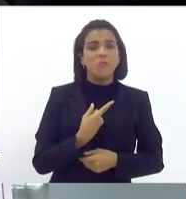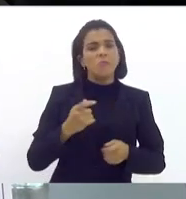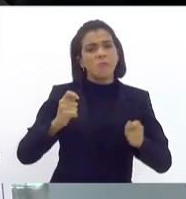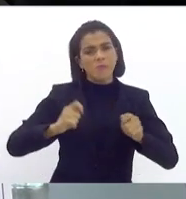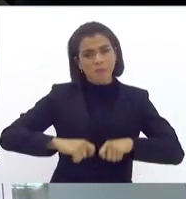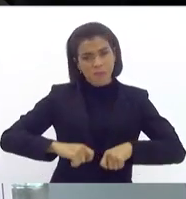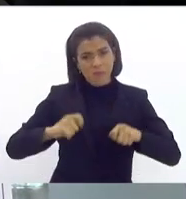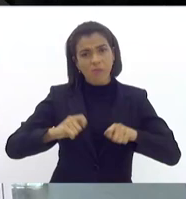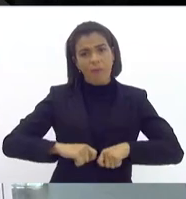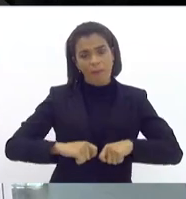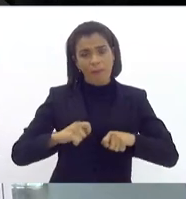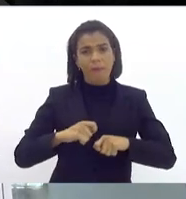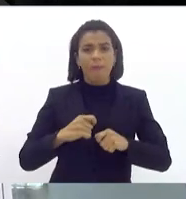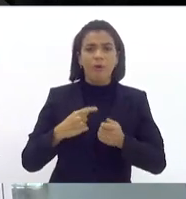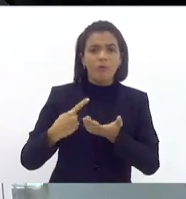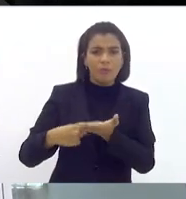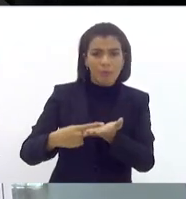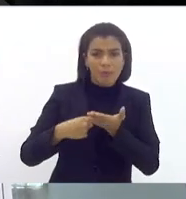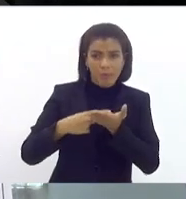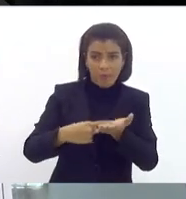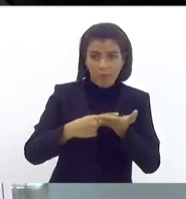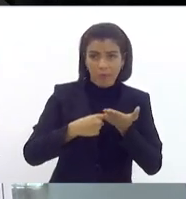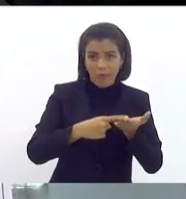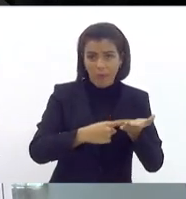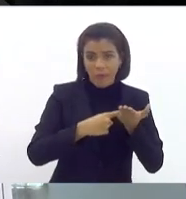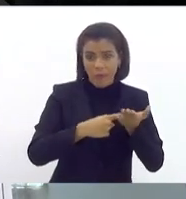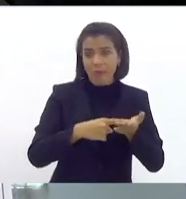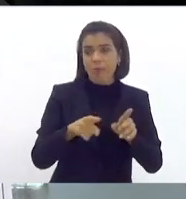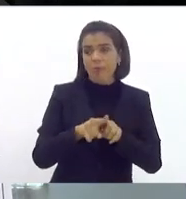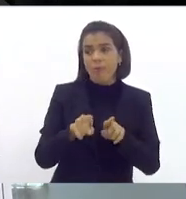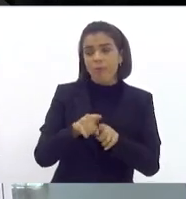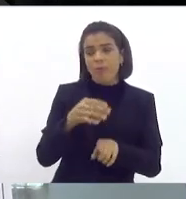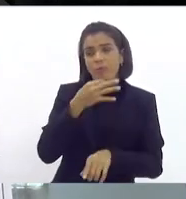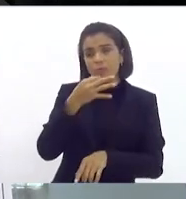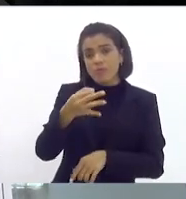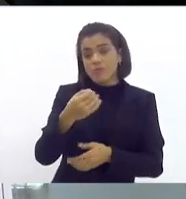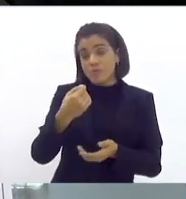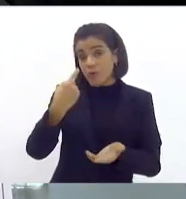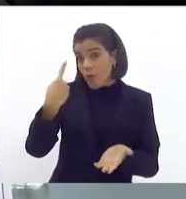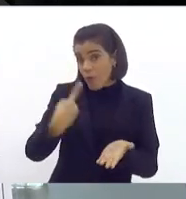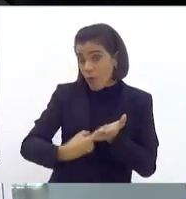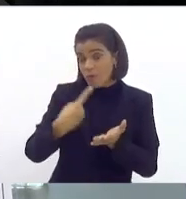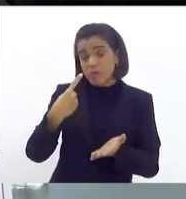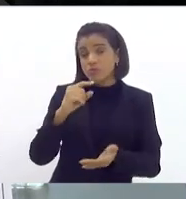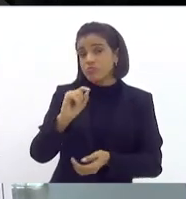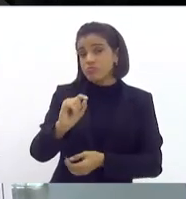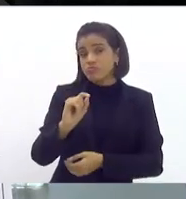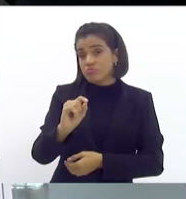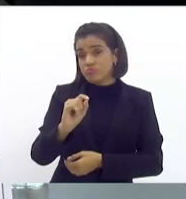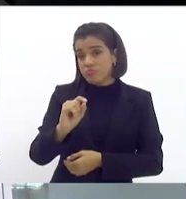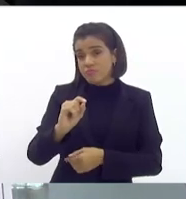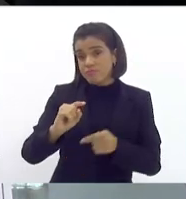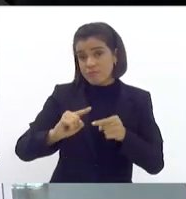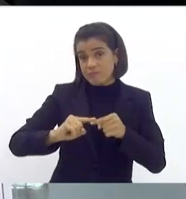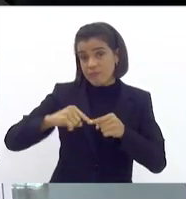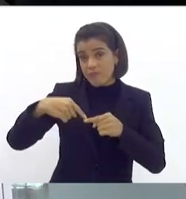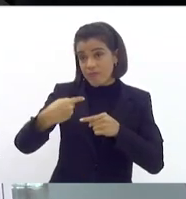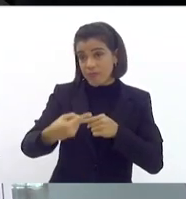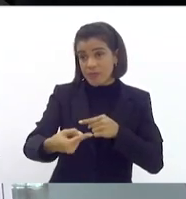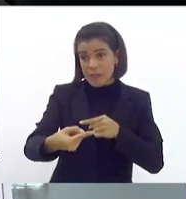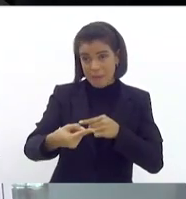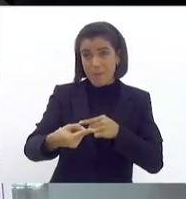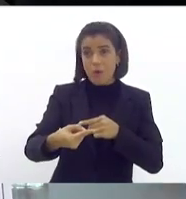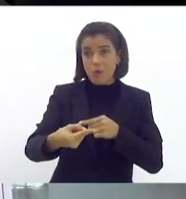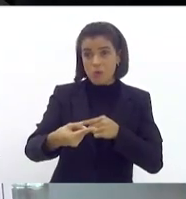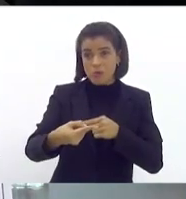poderia assumir aqui, como propôs Vossa Excelência, o compromisso, né, de, depois que voltar aqui para o